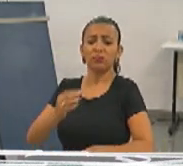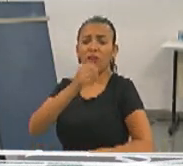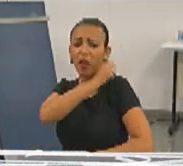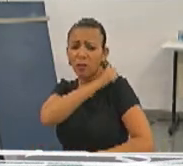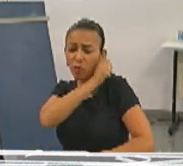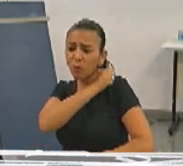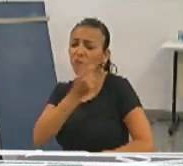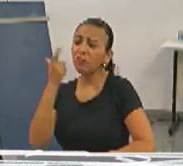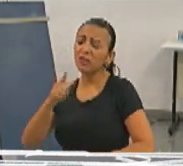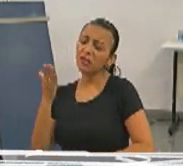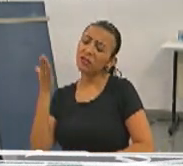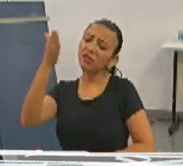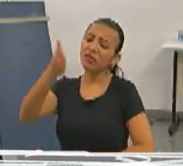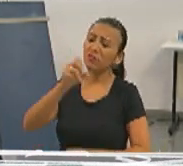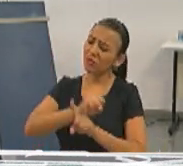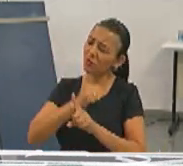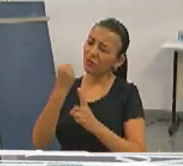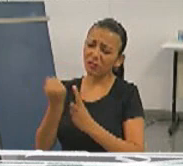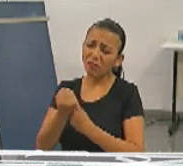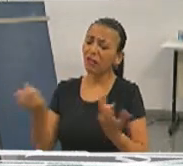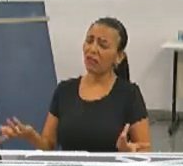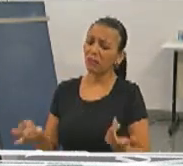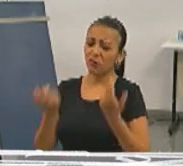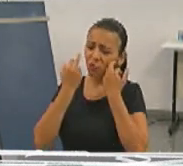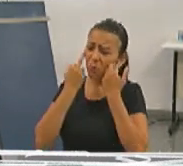para a sociedade